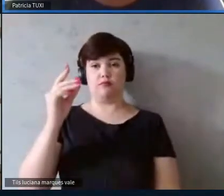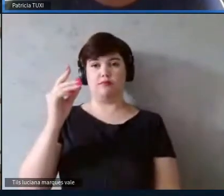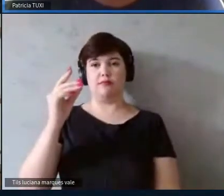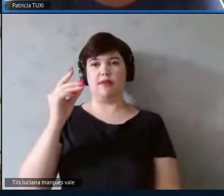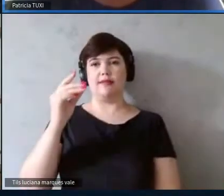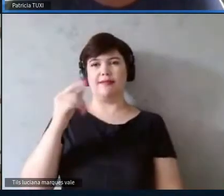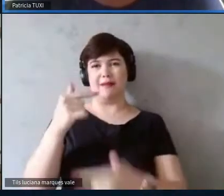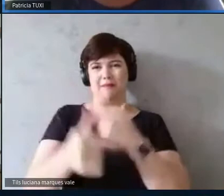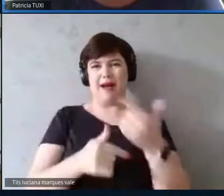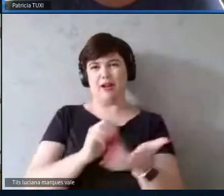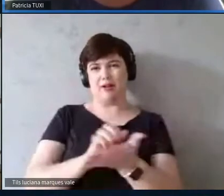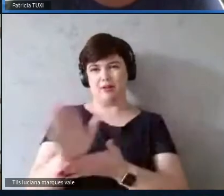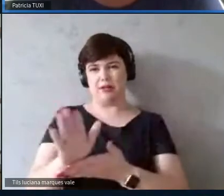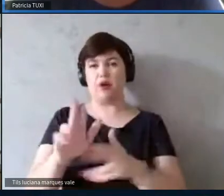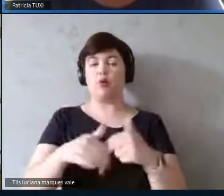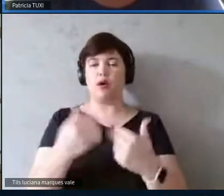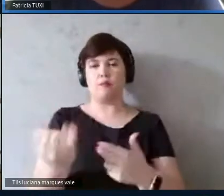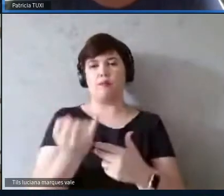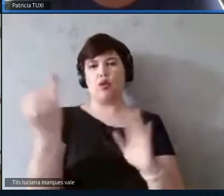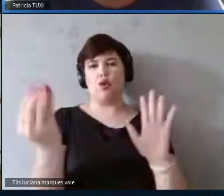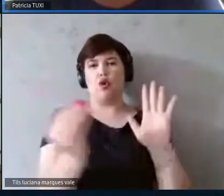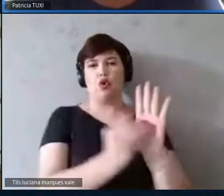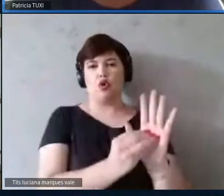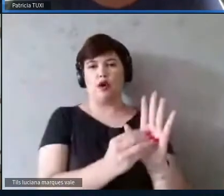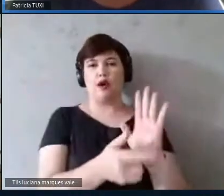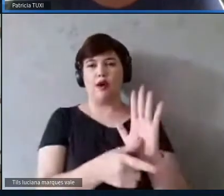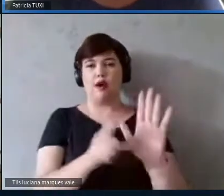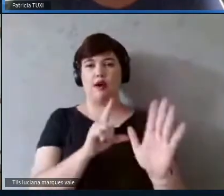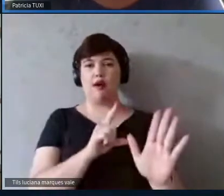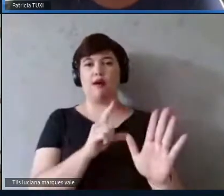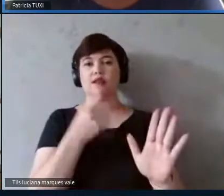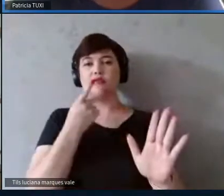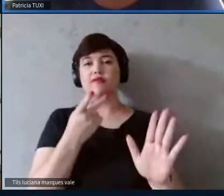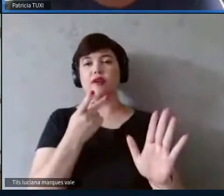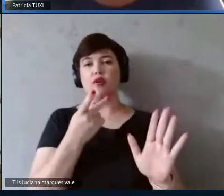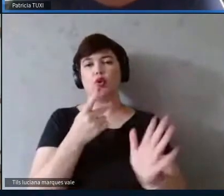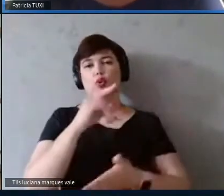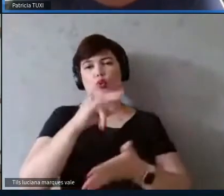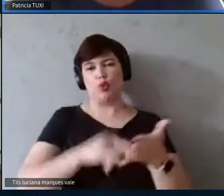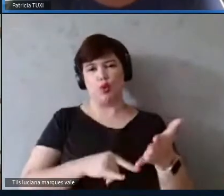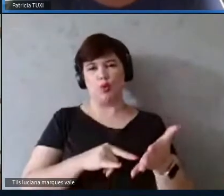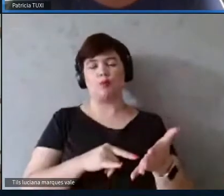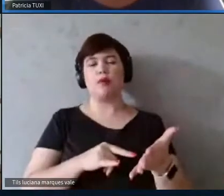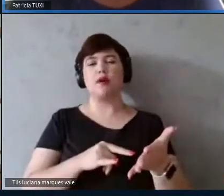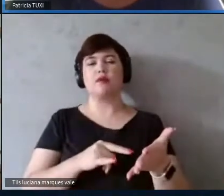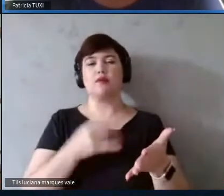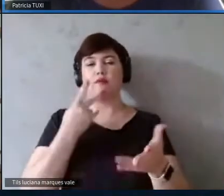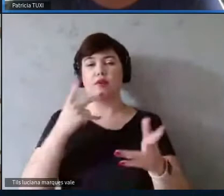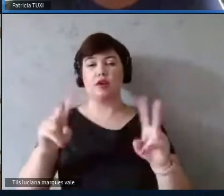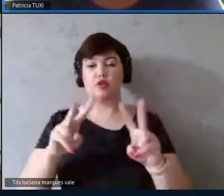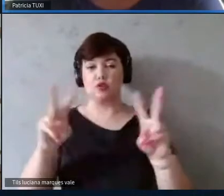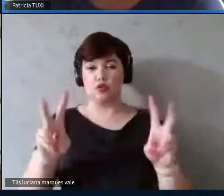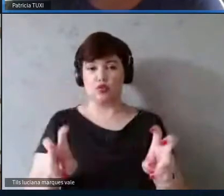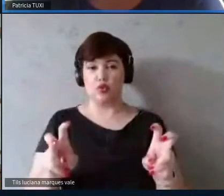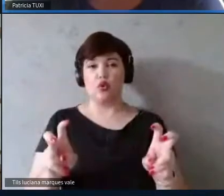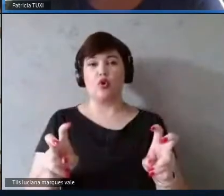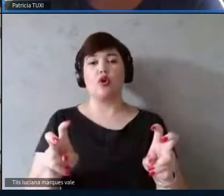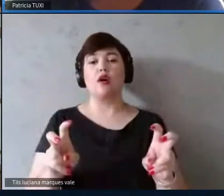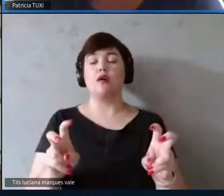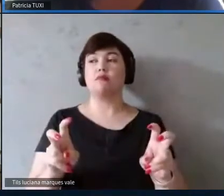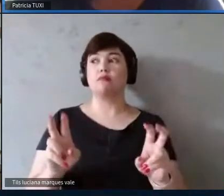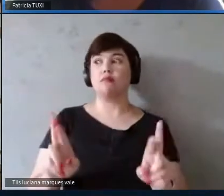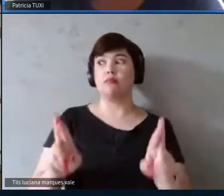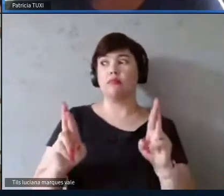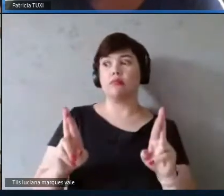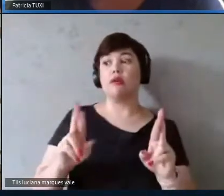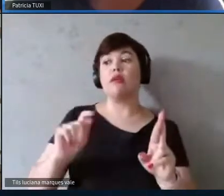que seria um pouco necessário, antes da questão documental, se falar sobre a expectativa de